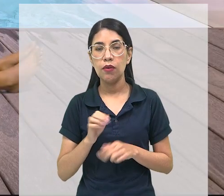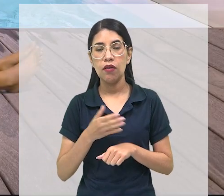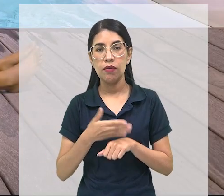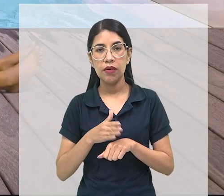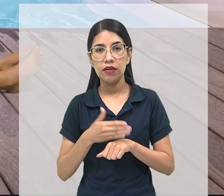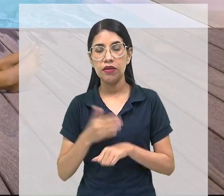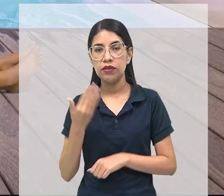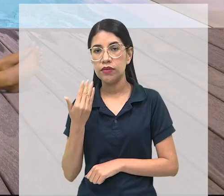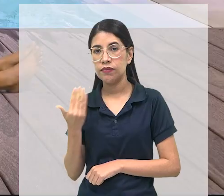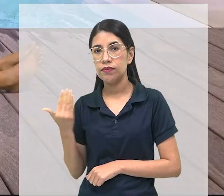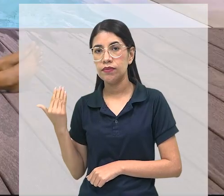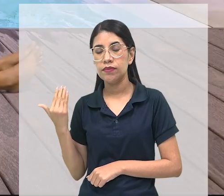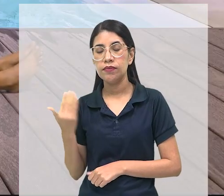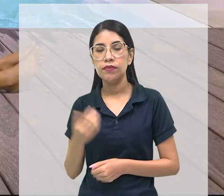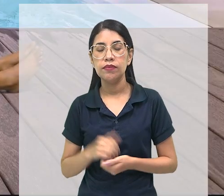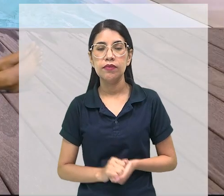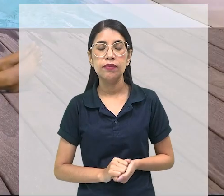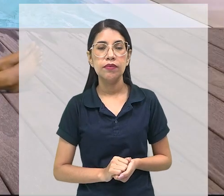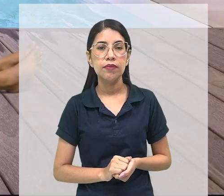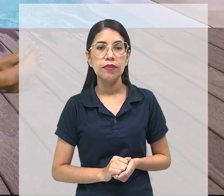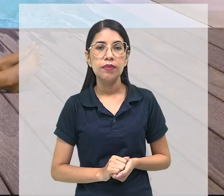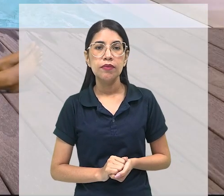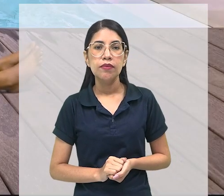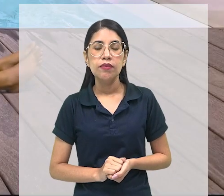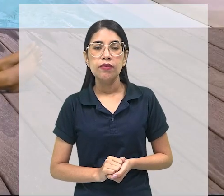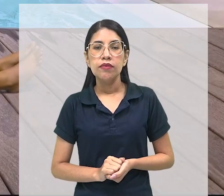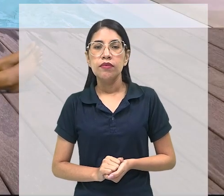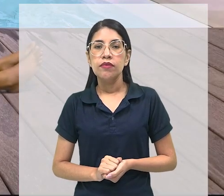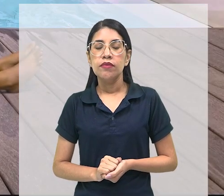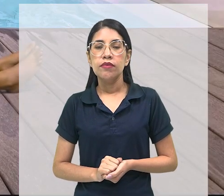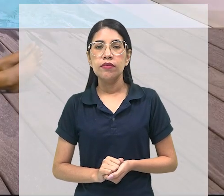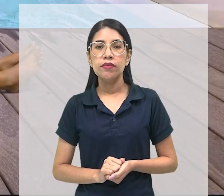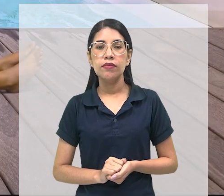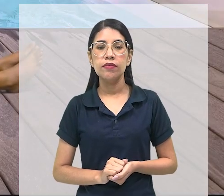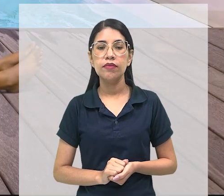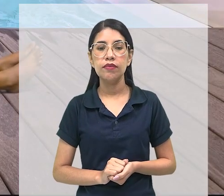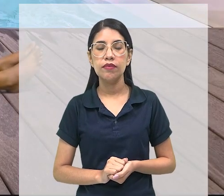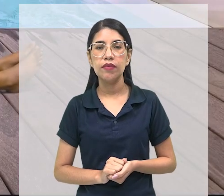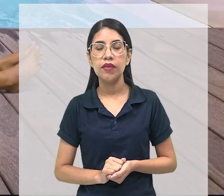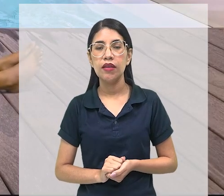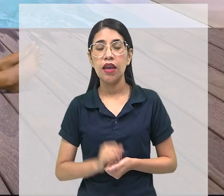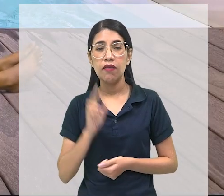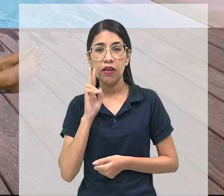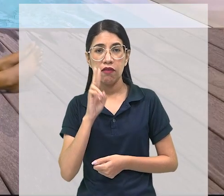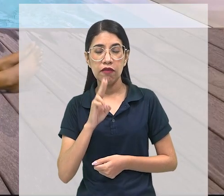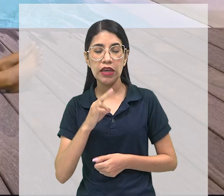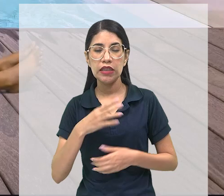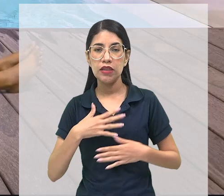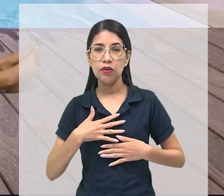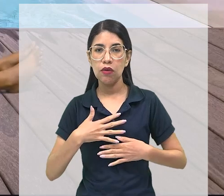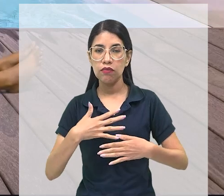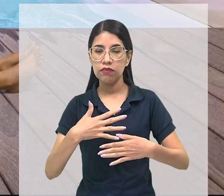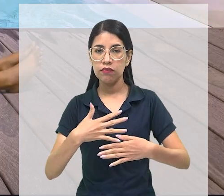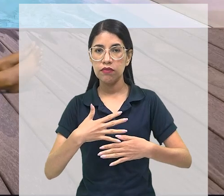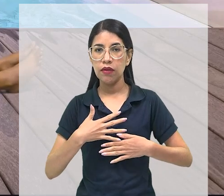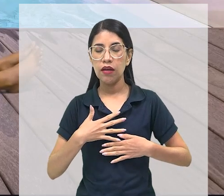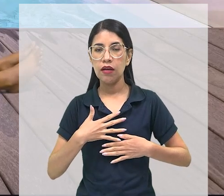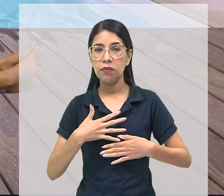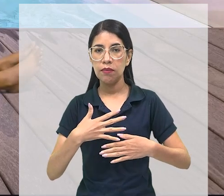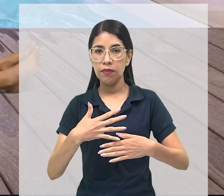vai colocar o ouvido próximo do nariz da vítima e vai olhar na direção do tórax